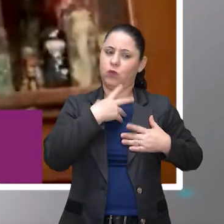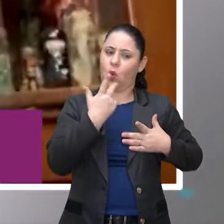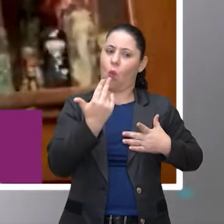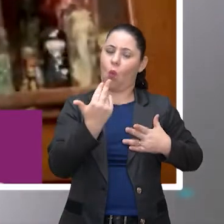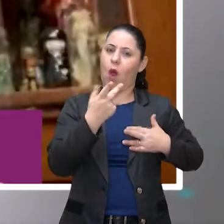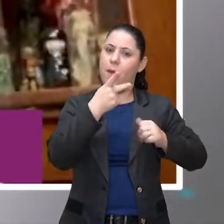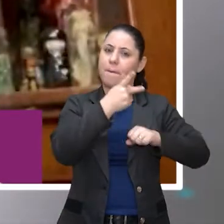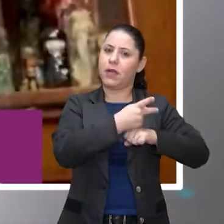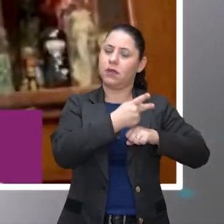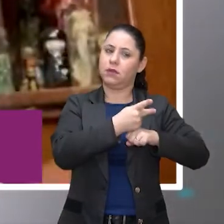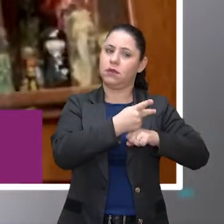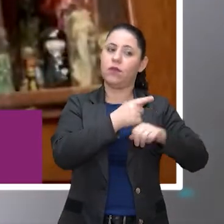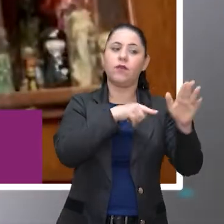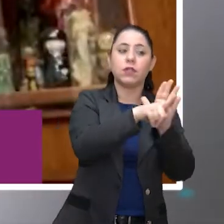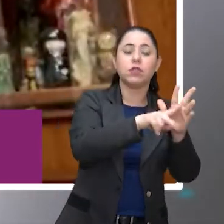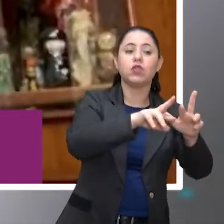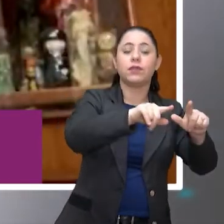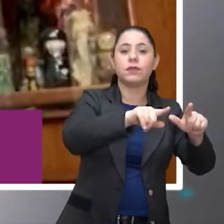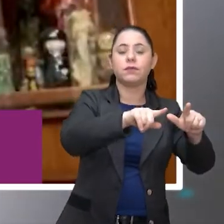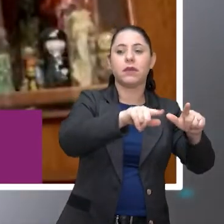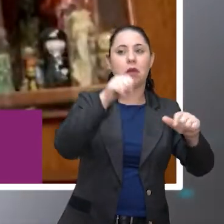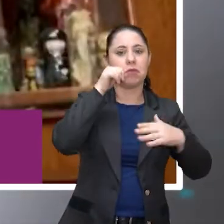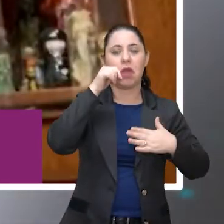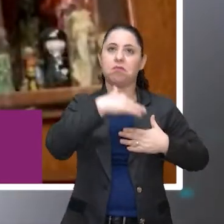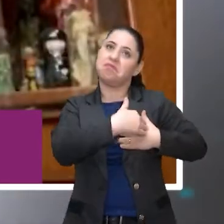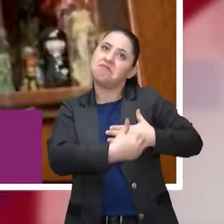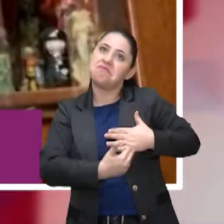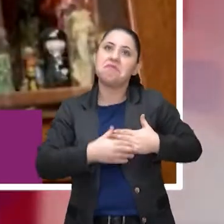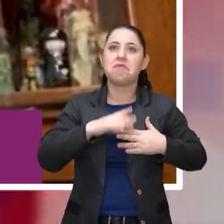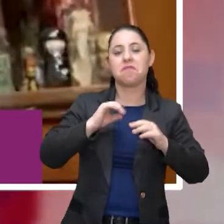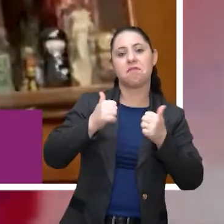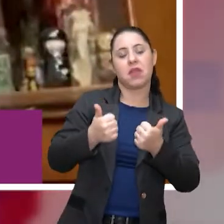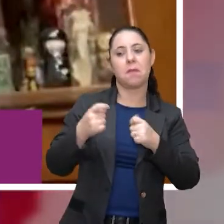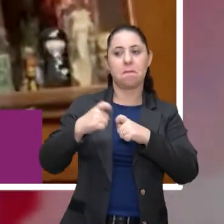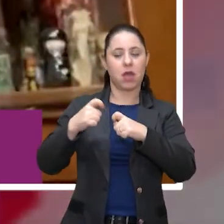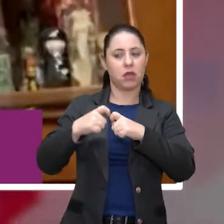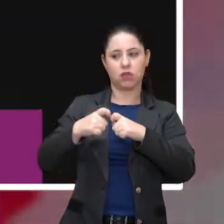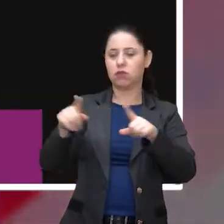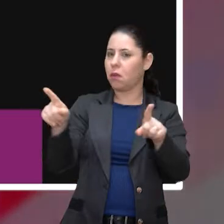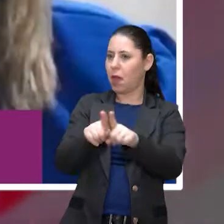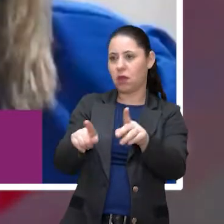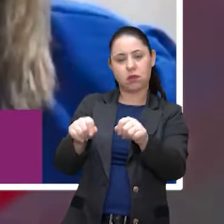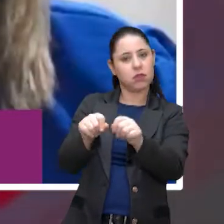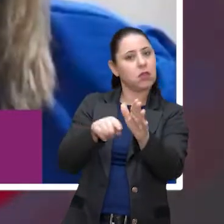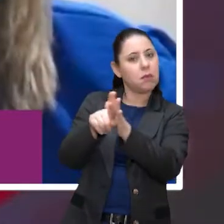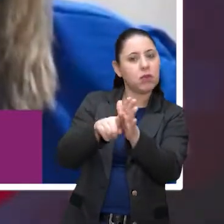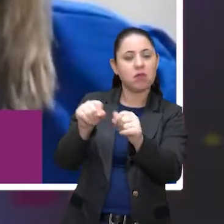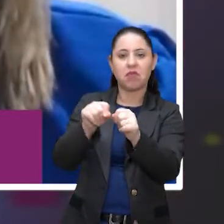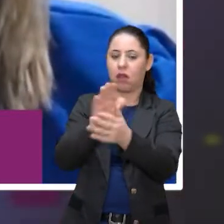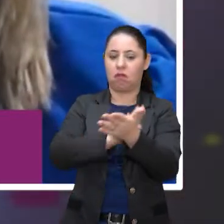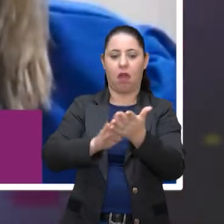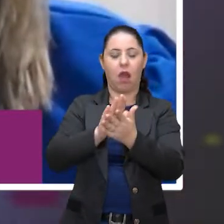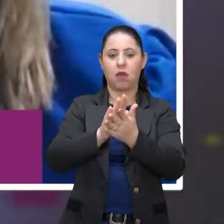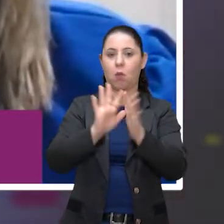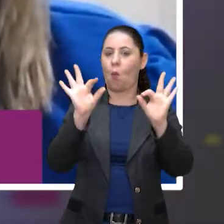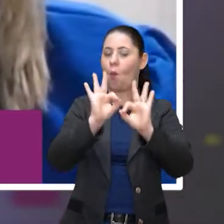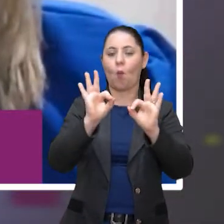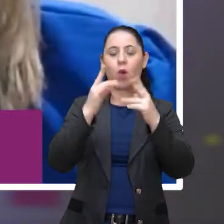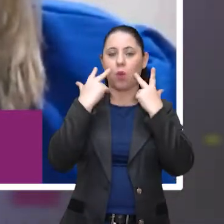tipo de investigação. A mulher que é assintomática, exame clínico feito pelo médico também, sem